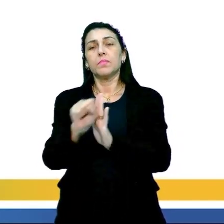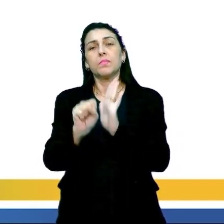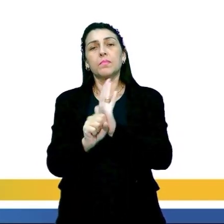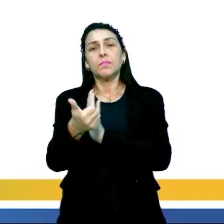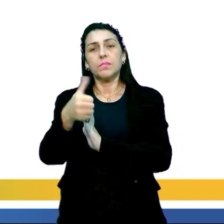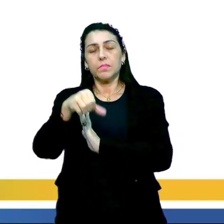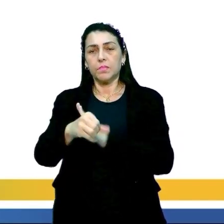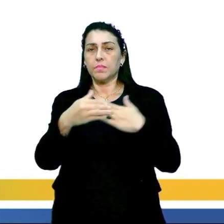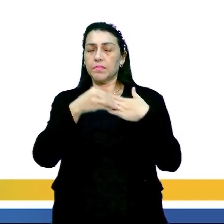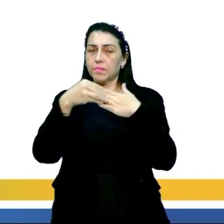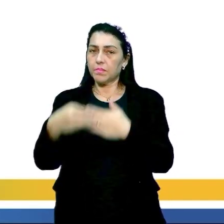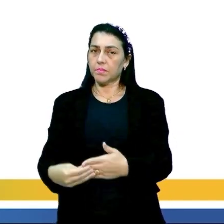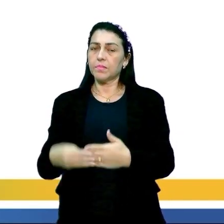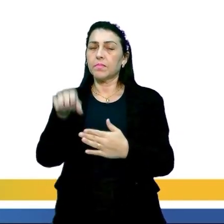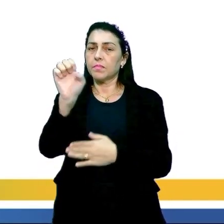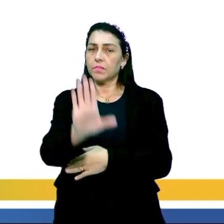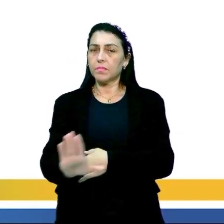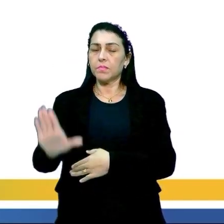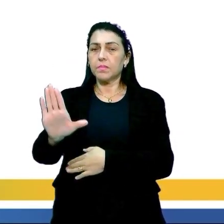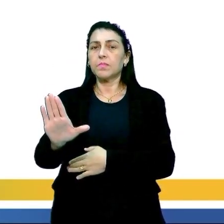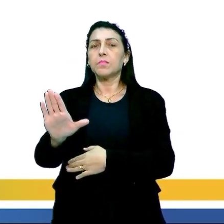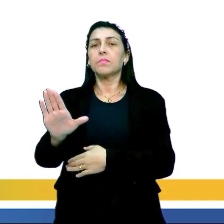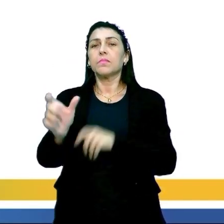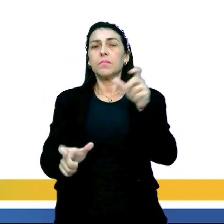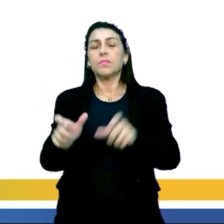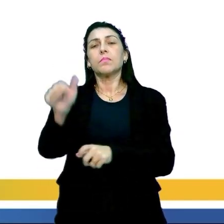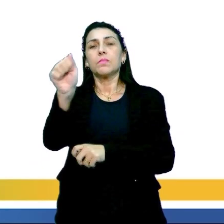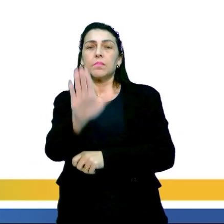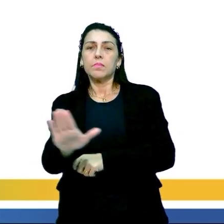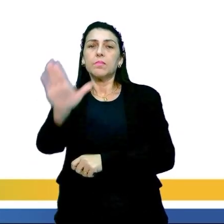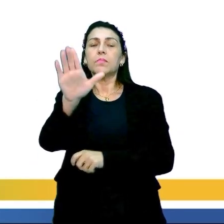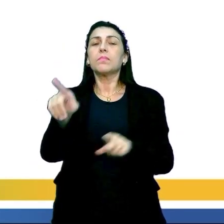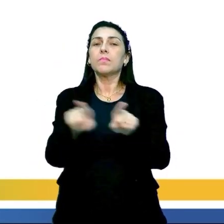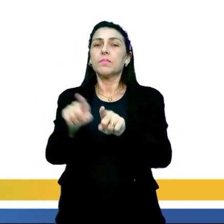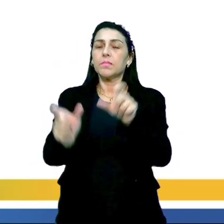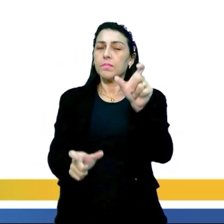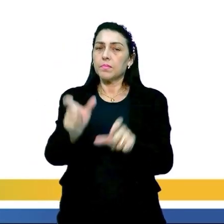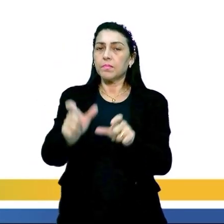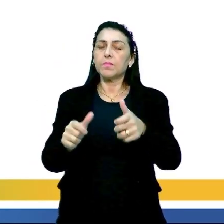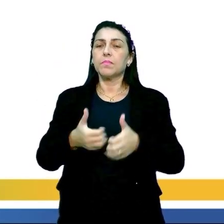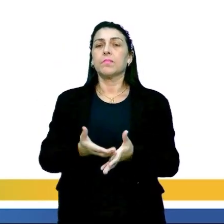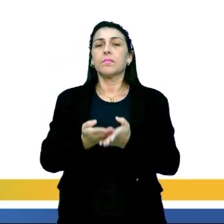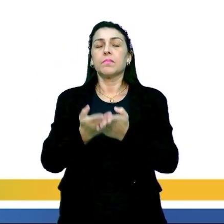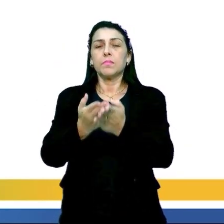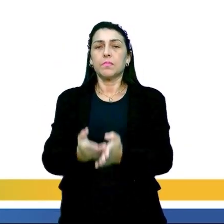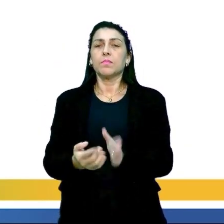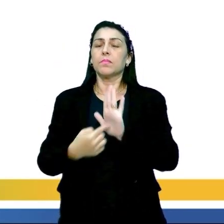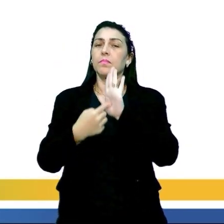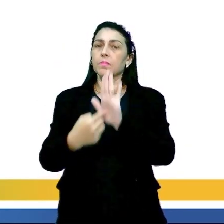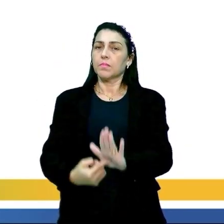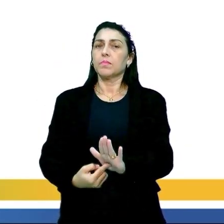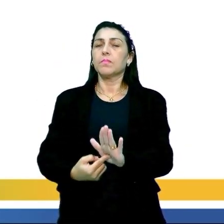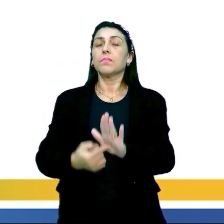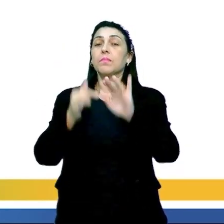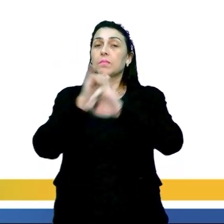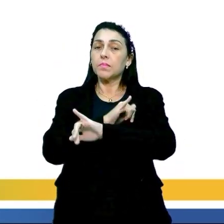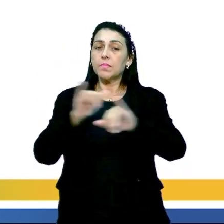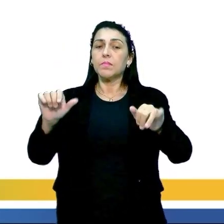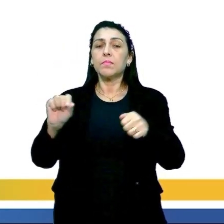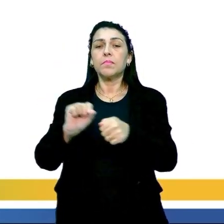XIX, trazendo europeus e asiáticos, né? Esse navio, ele mostra aí a propaganda que era feita na